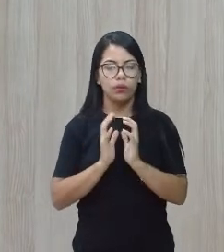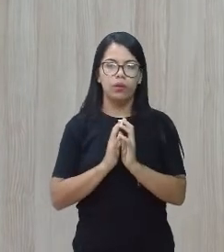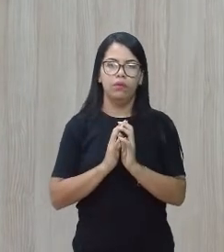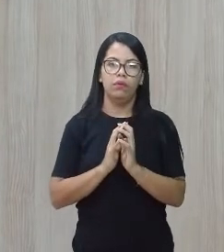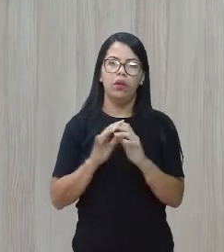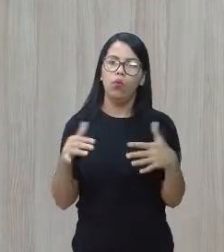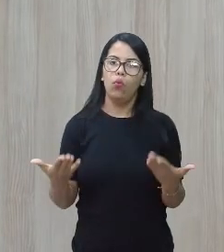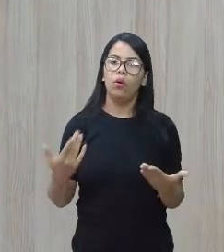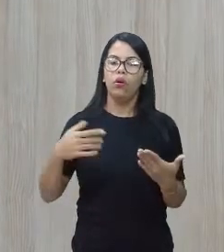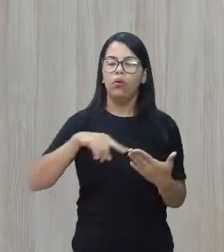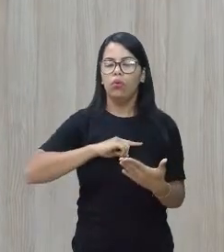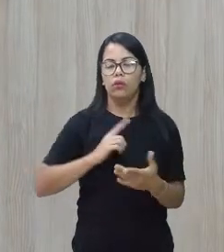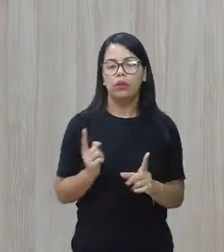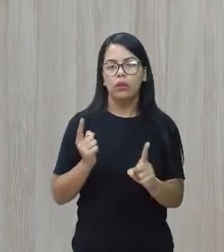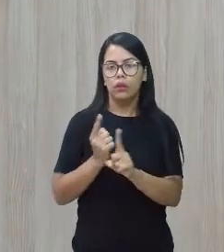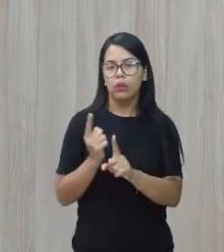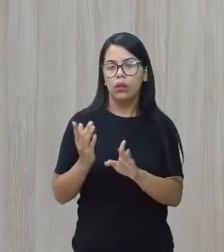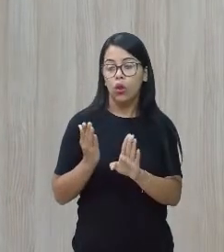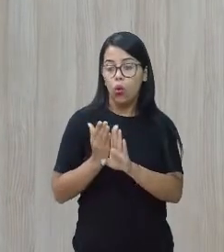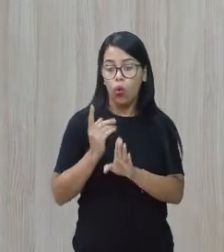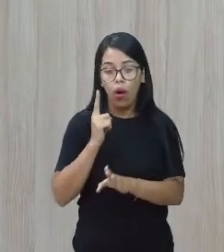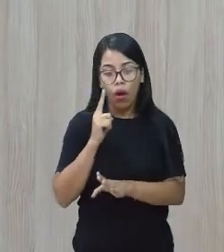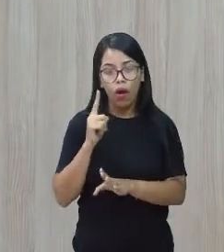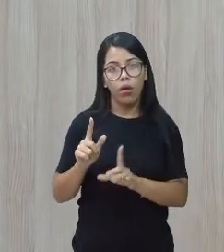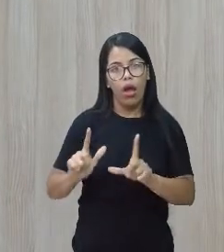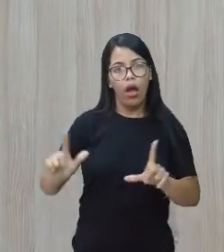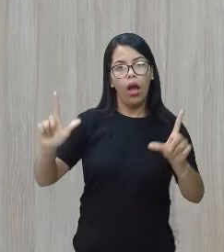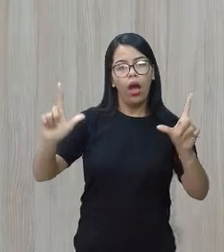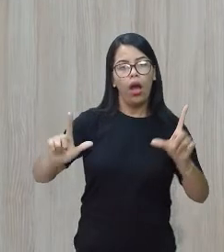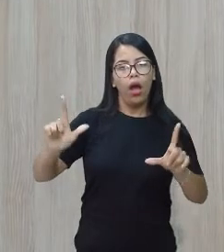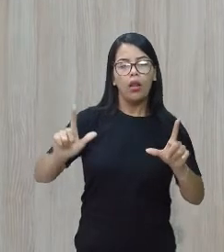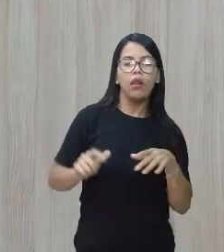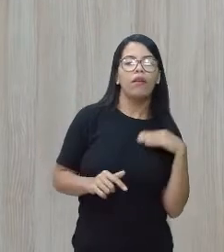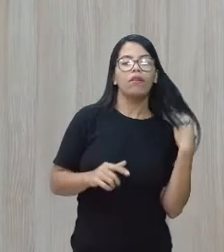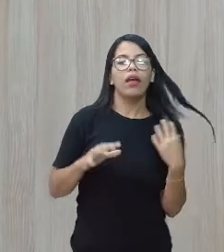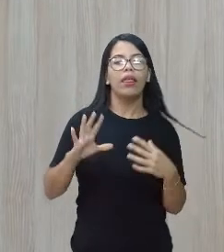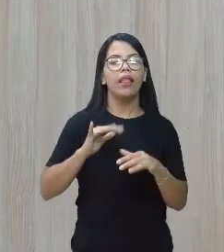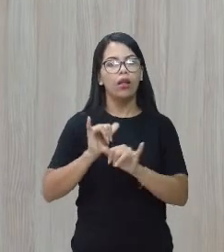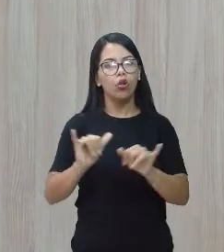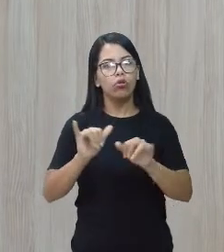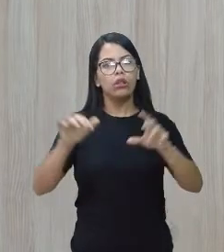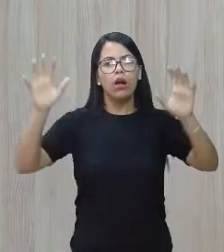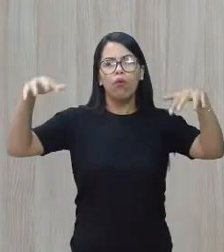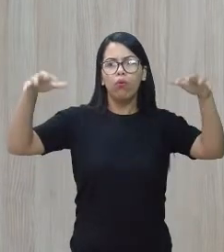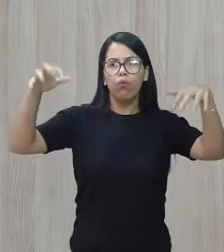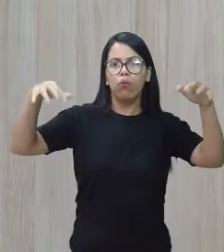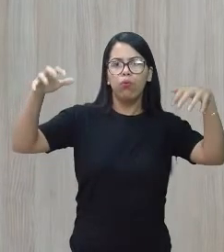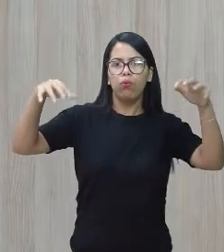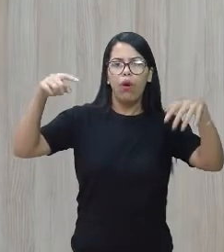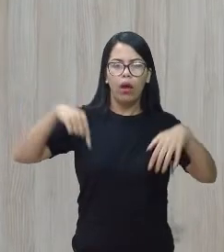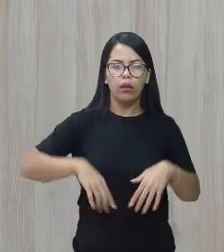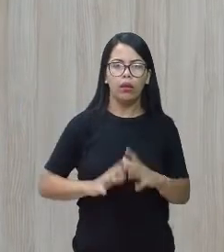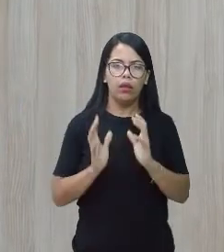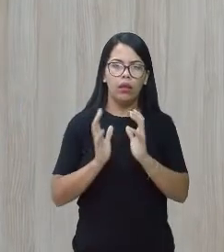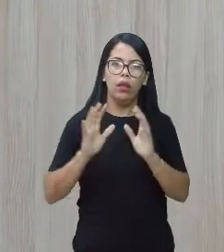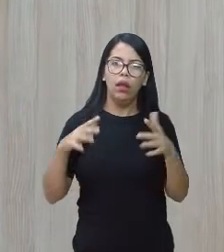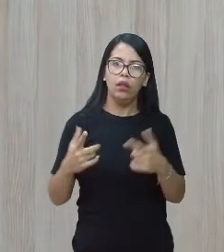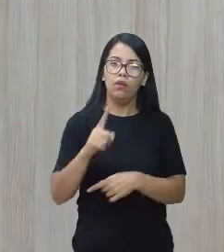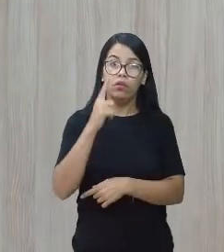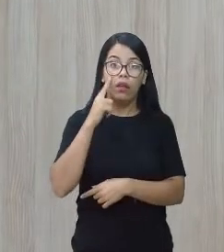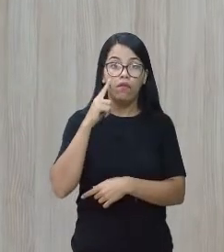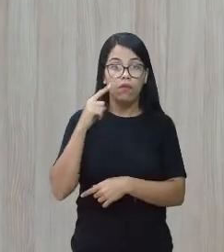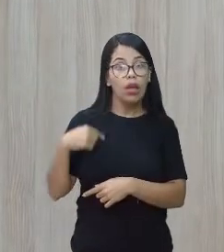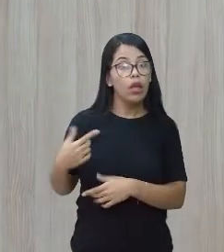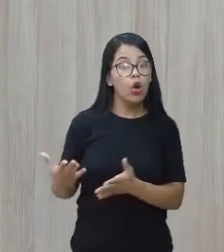gente encontra esses noticiários relacionados à chuva, você pode notar que a chuva ela é dada em milímetros,